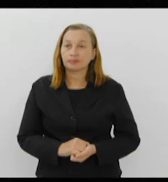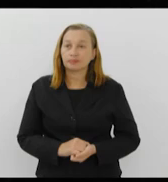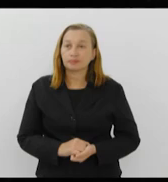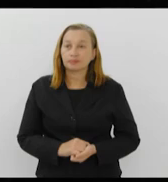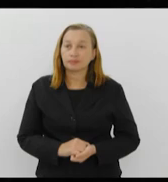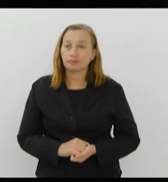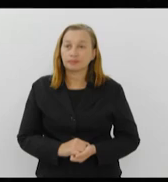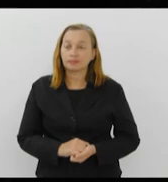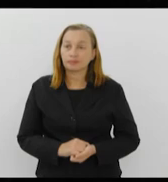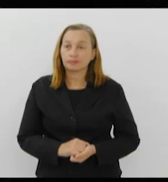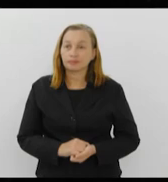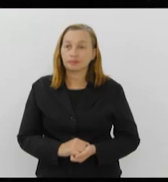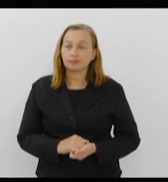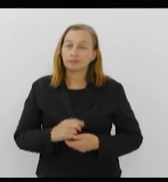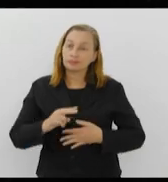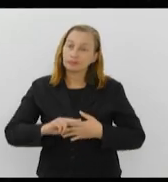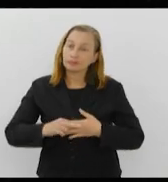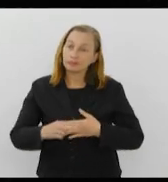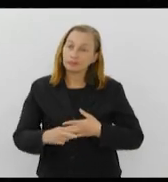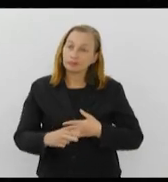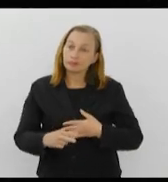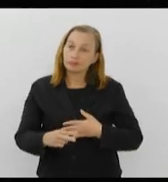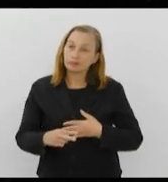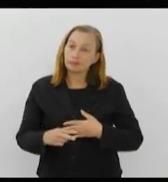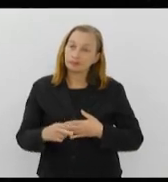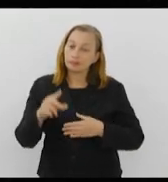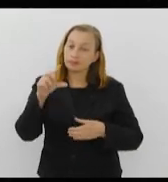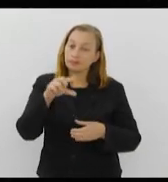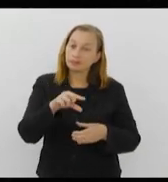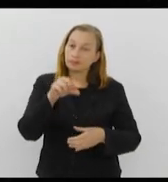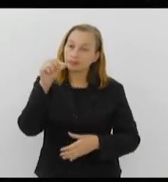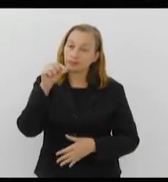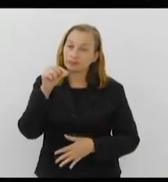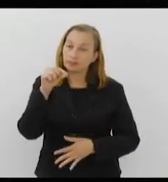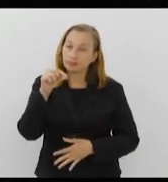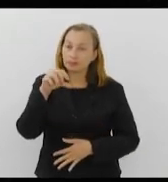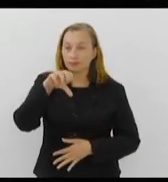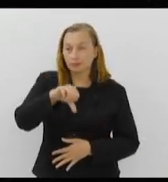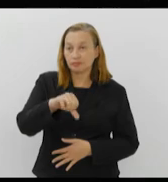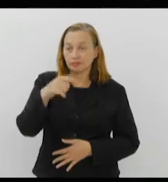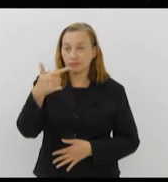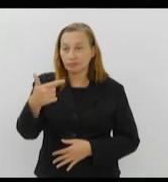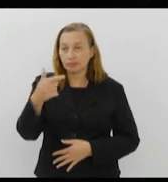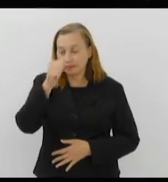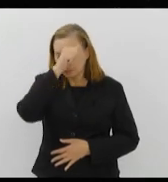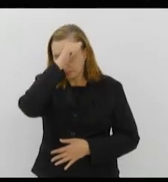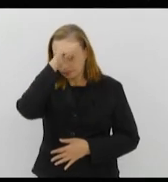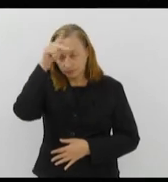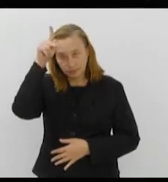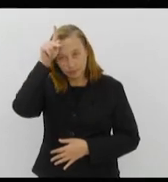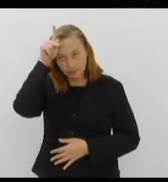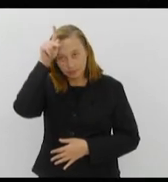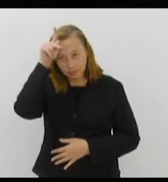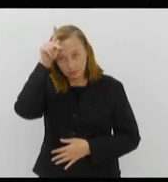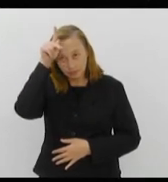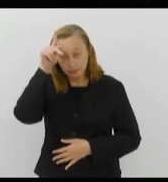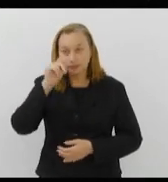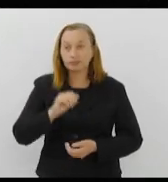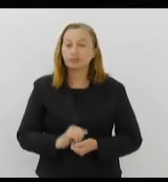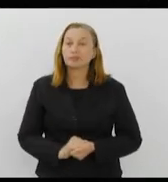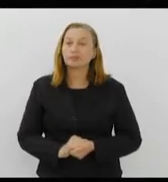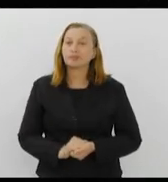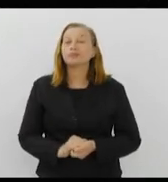e, por via de consequência, serão eleitos 92 prefeitos com seus respectivos